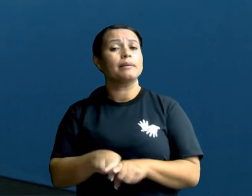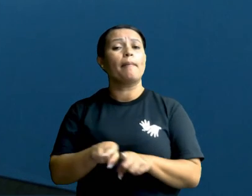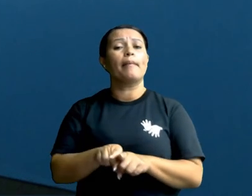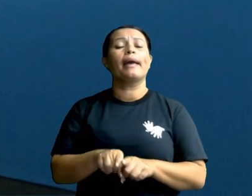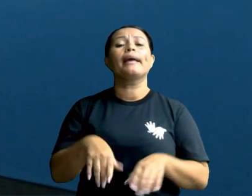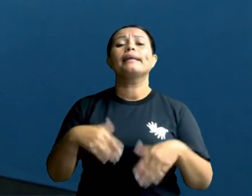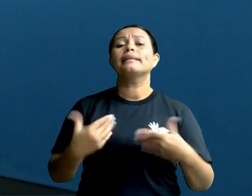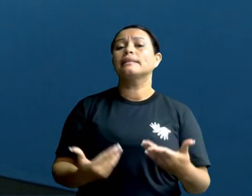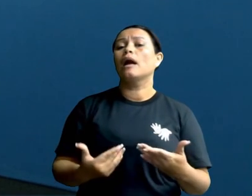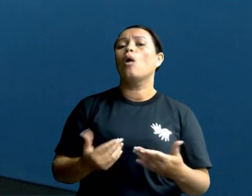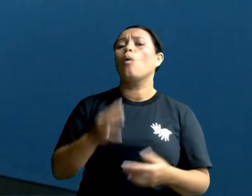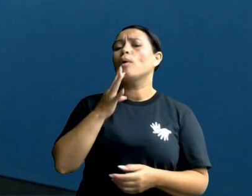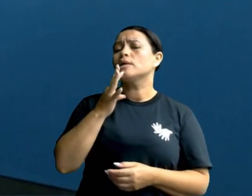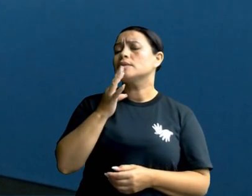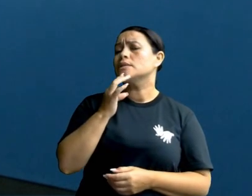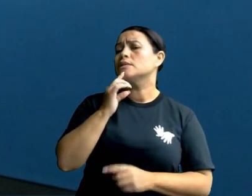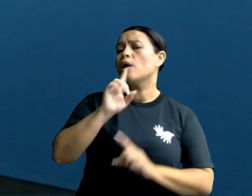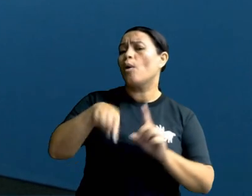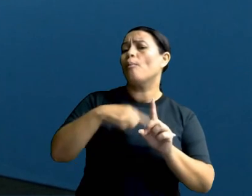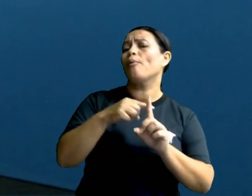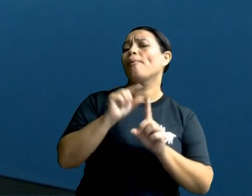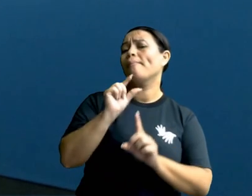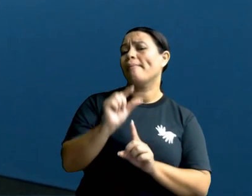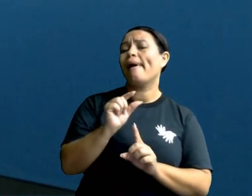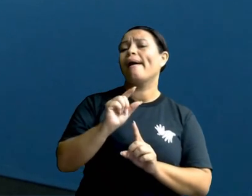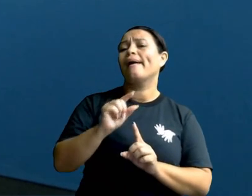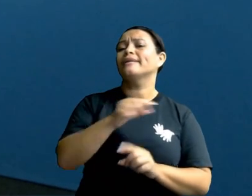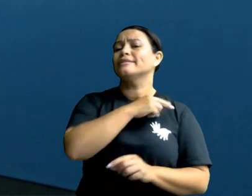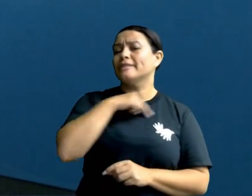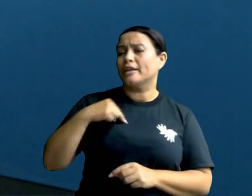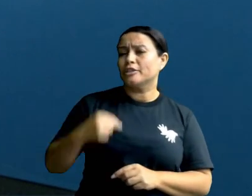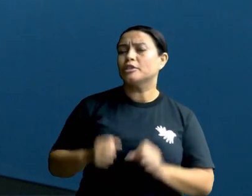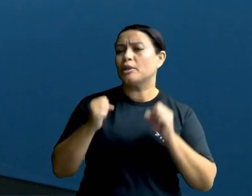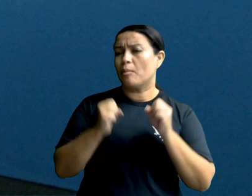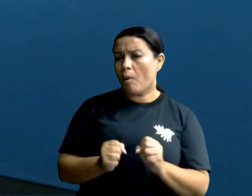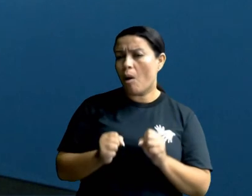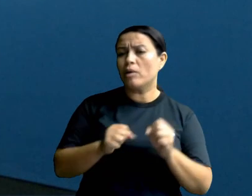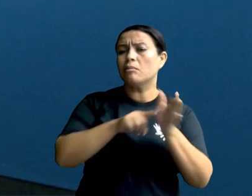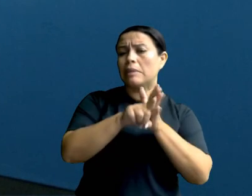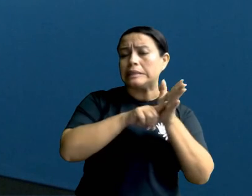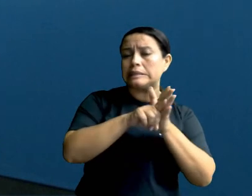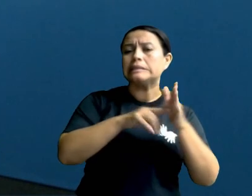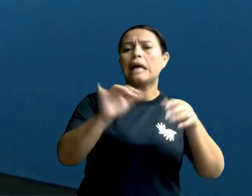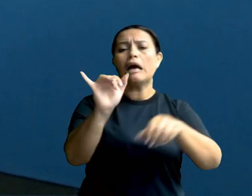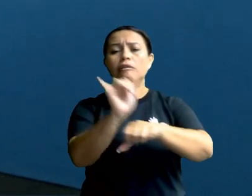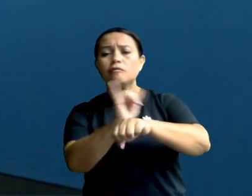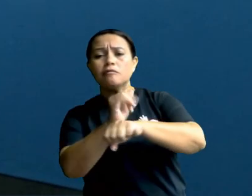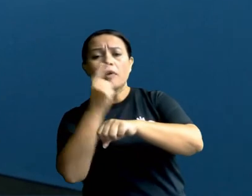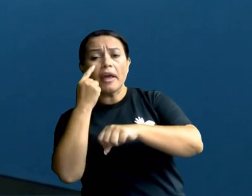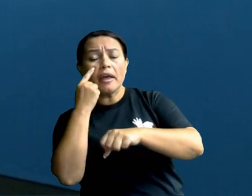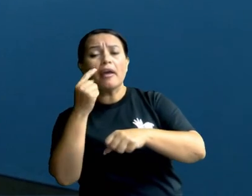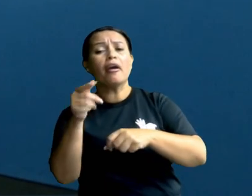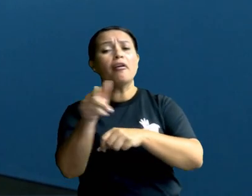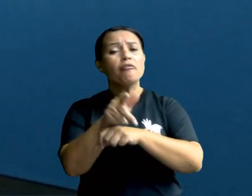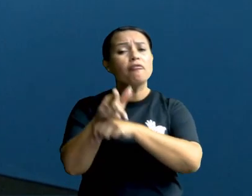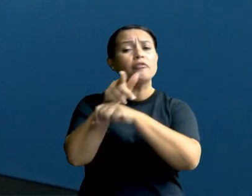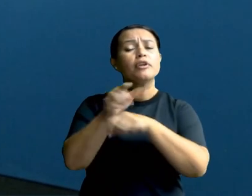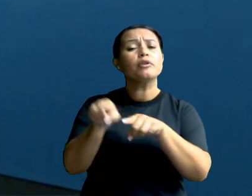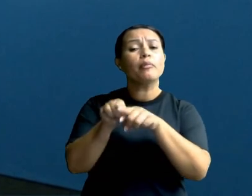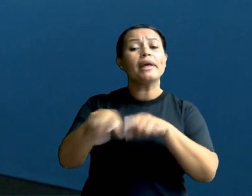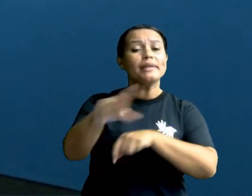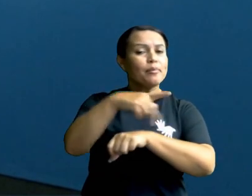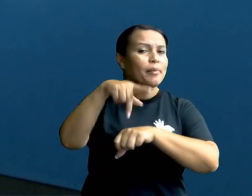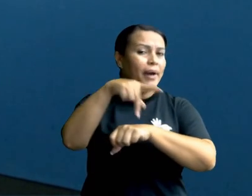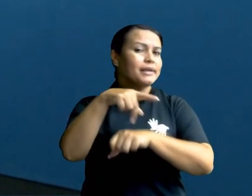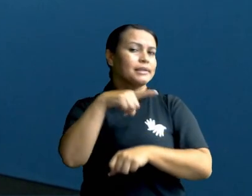Então, conhecer um pouco mais da China, pesquisem, dêem uma olhadinha em filmes, em vídeos, né, no YouTube. Esse país que tem